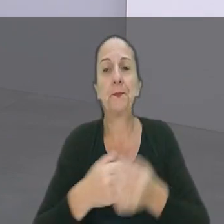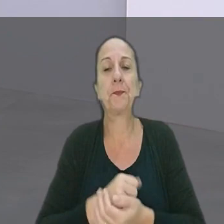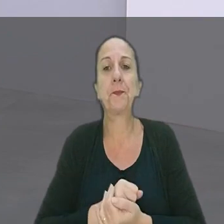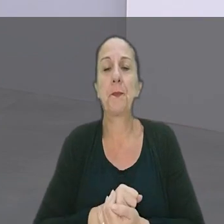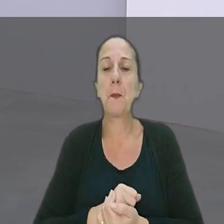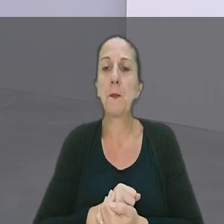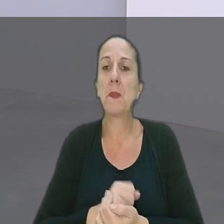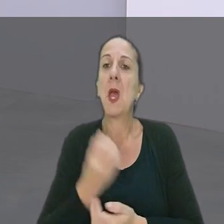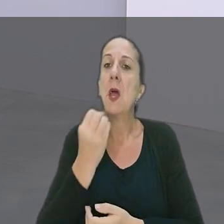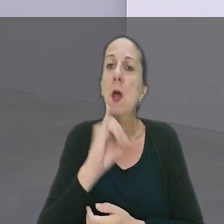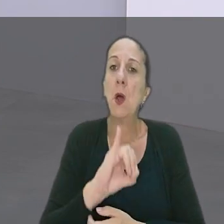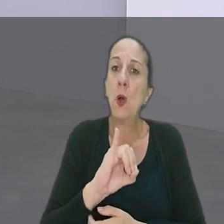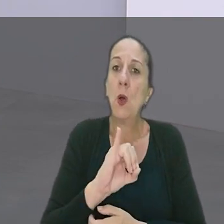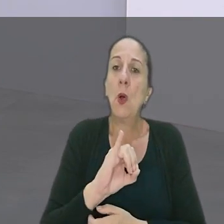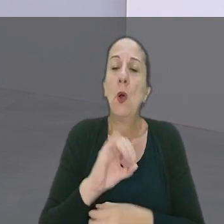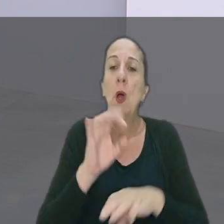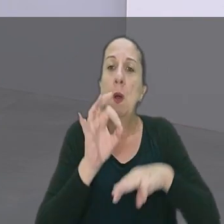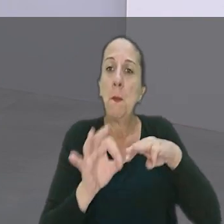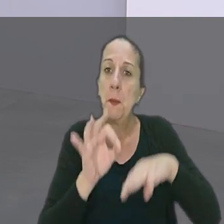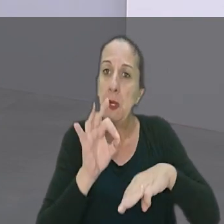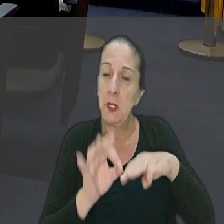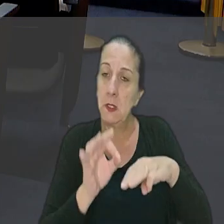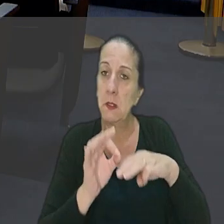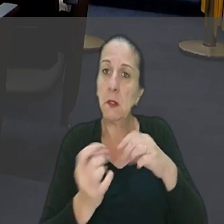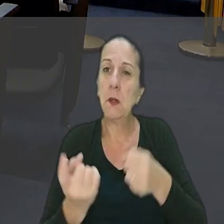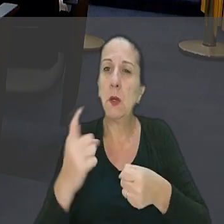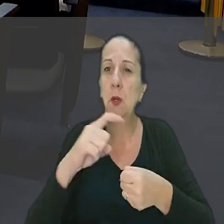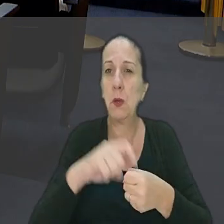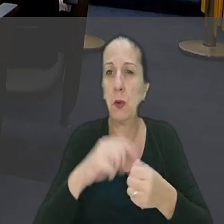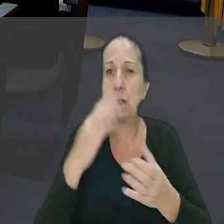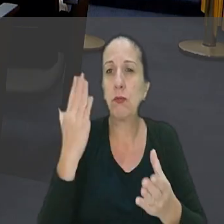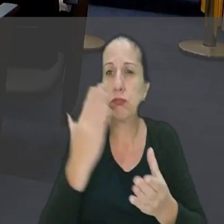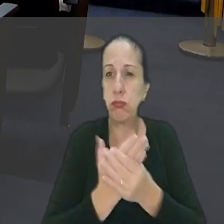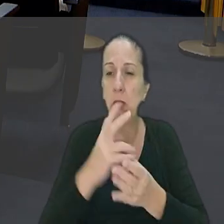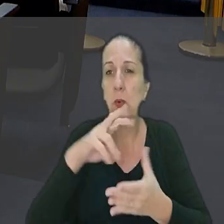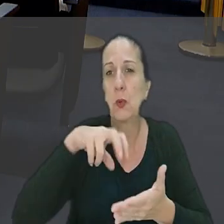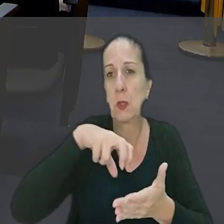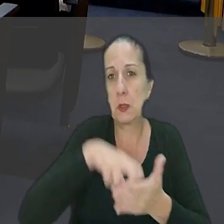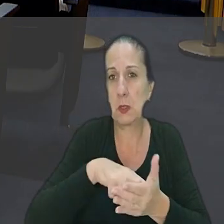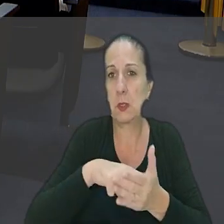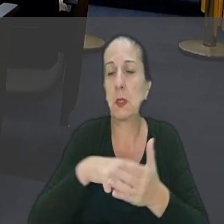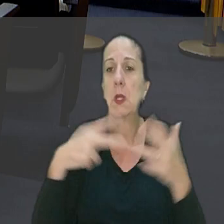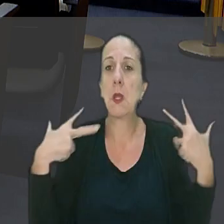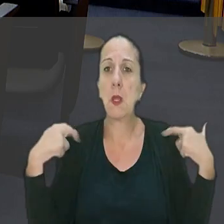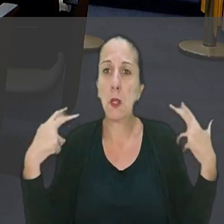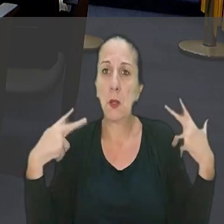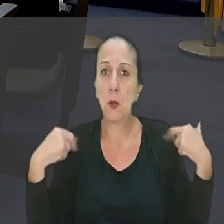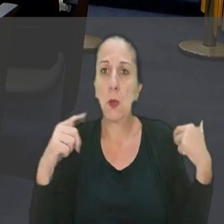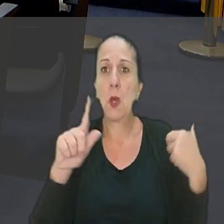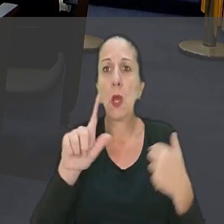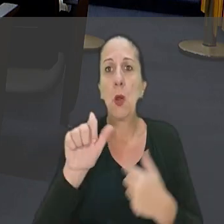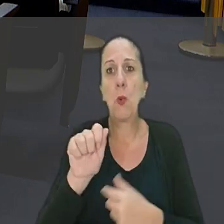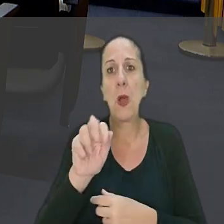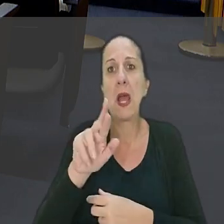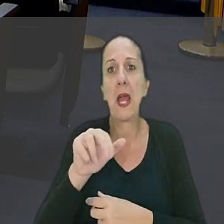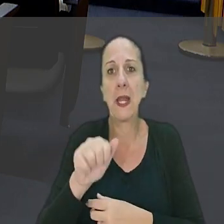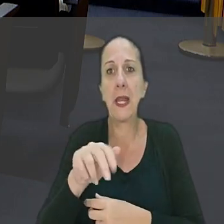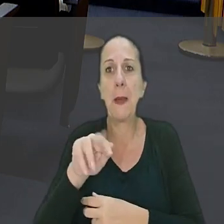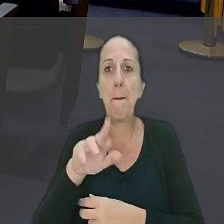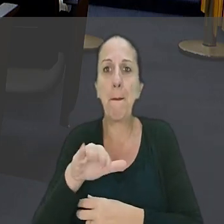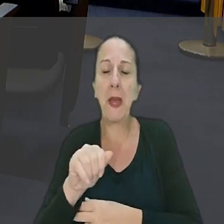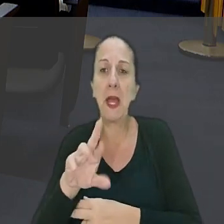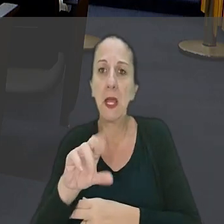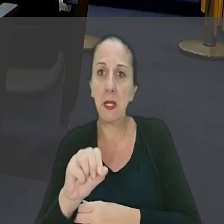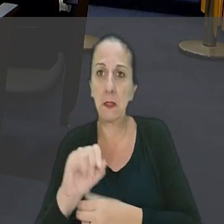Oi, Daniel. Oi, Luana. Os ministros restabeleceram a sentença que havia condenado a Transportes Guanabara, do Rio Grande do Norte,